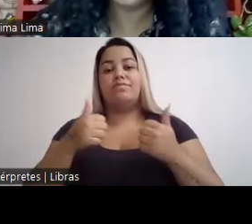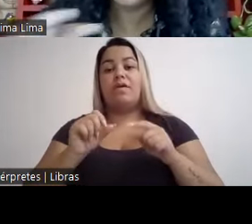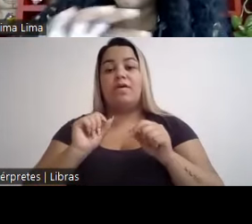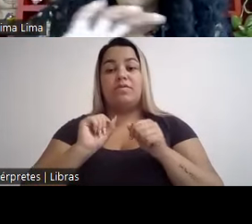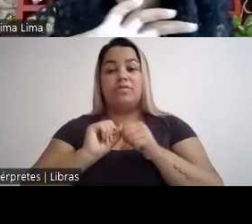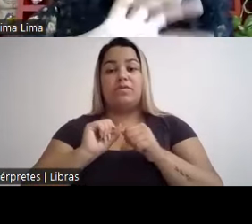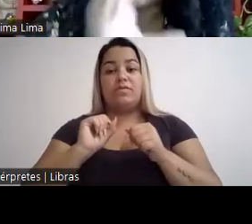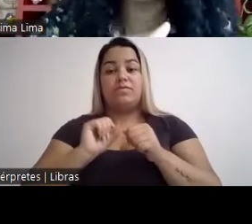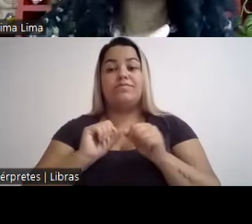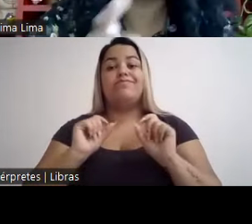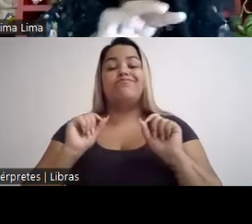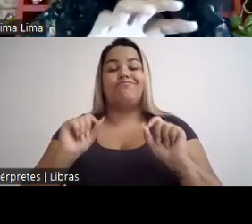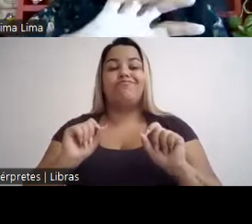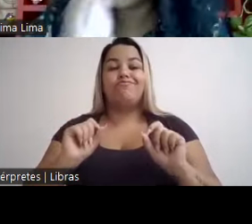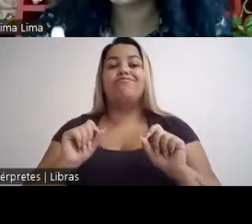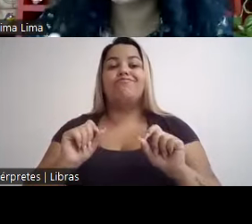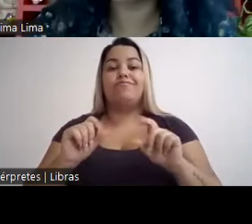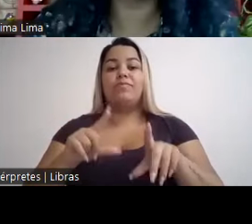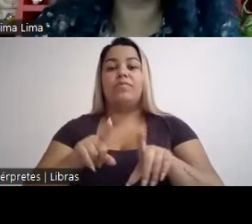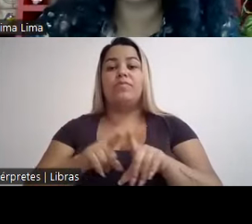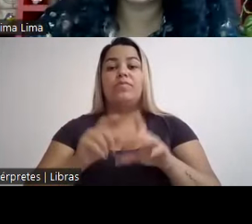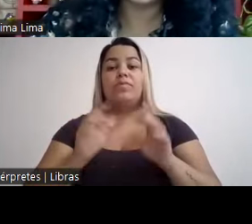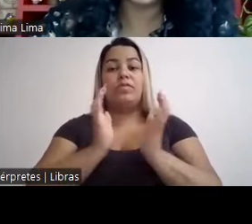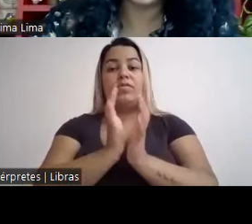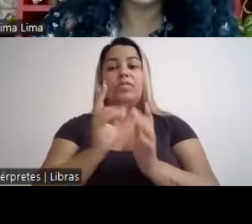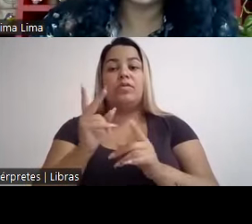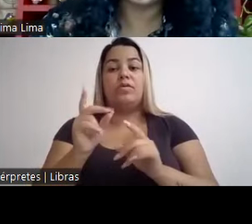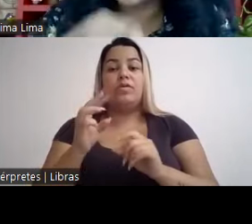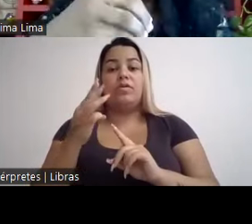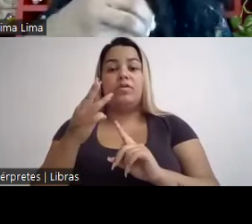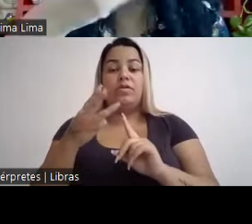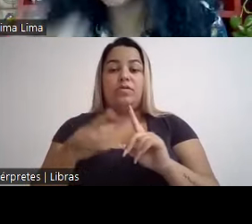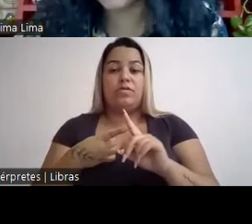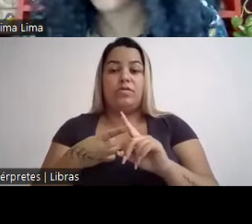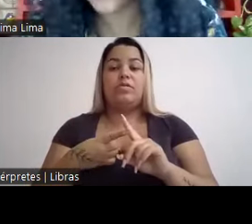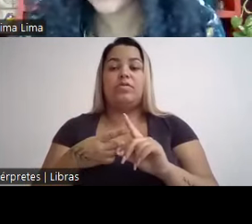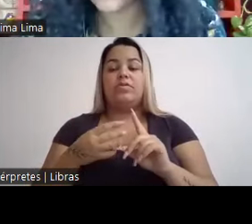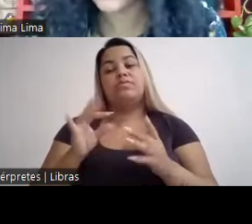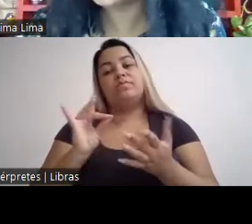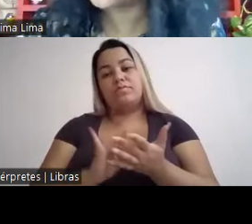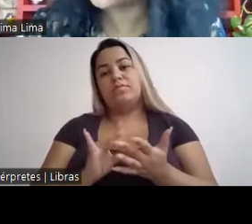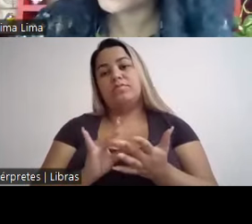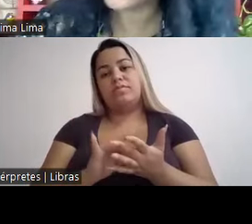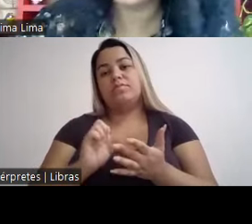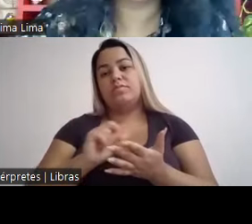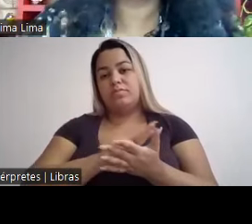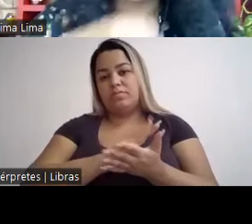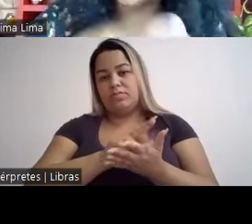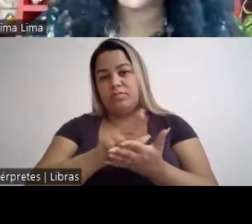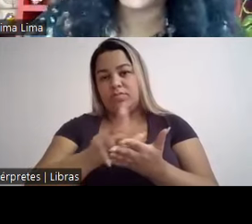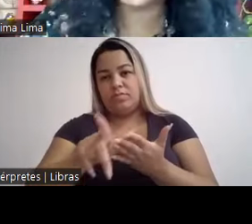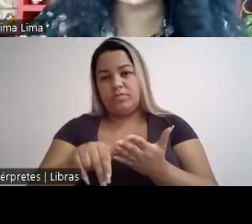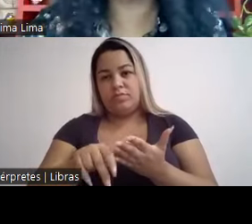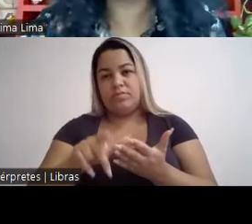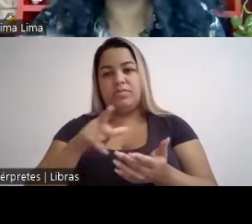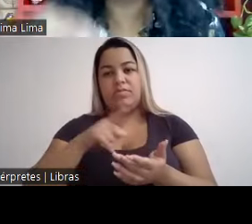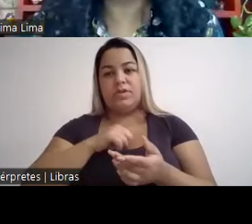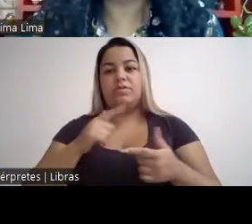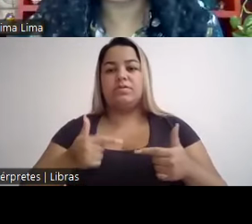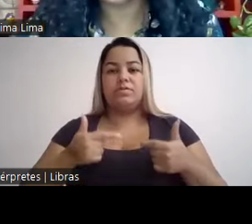é nessa ciranda, com essa tríade, claro que você tem variáveis muitas, tem desafios,